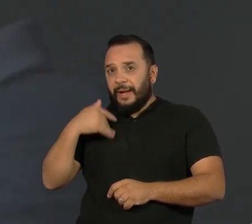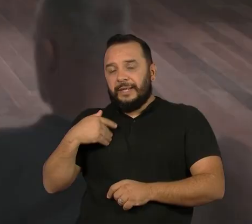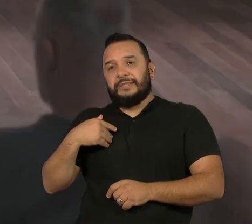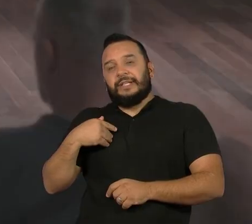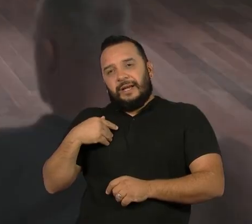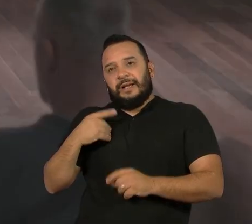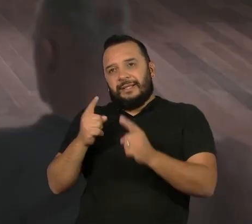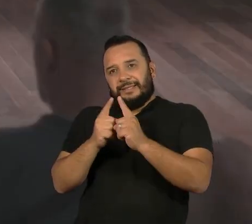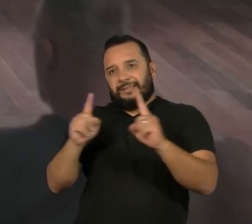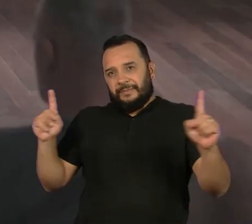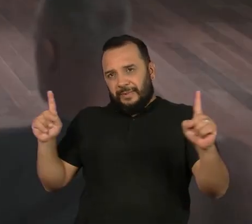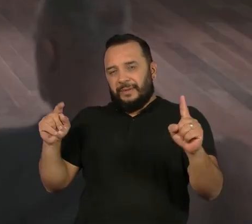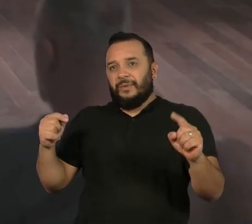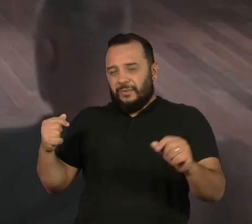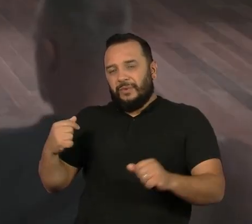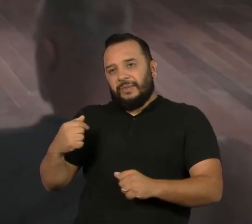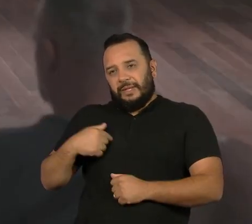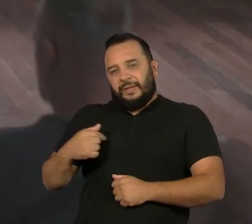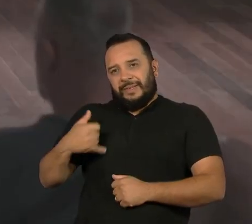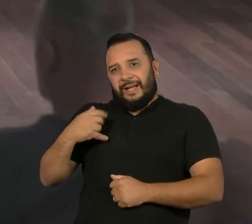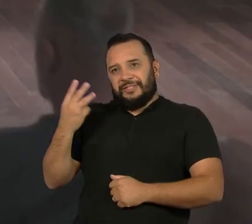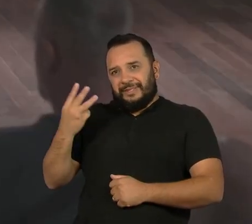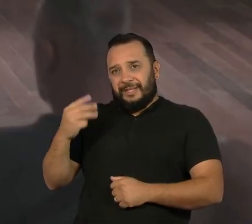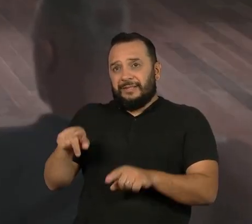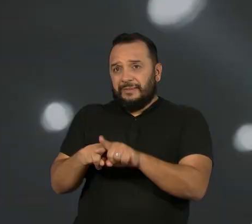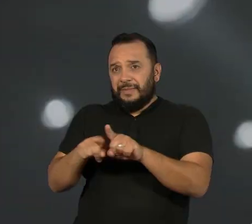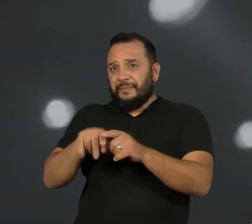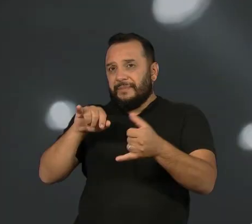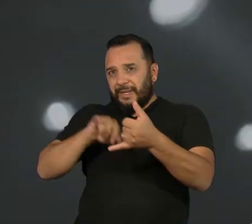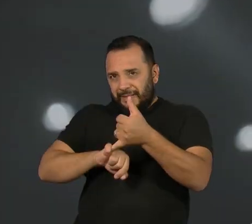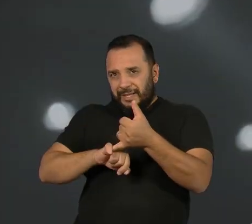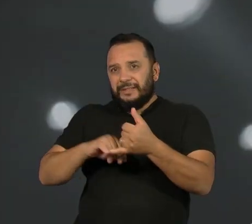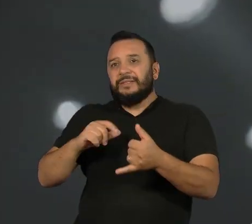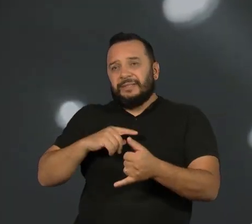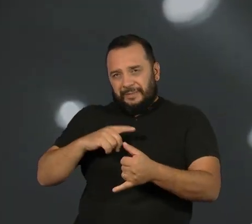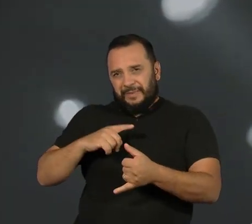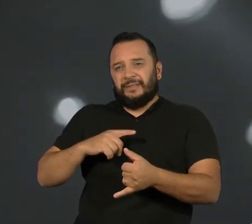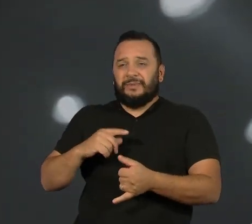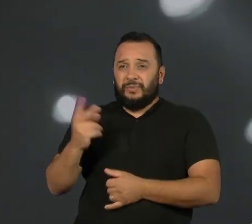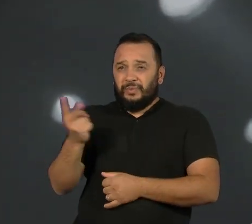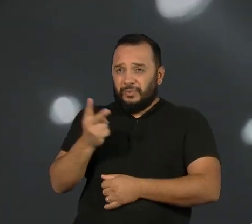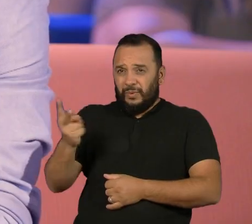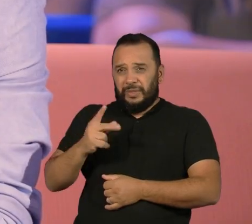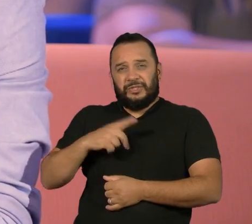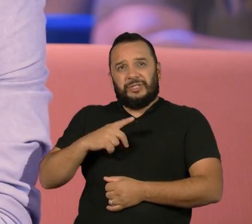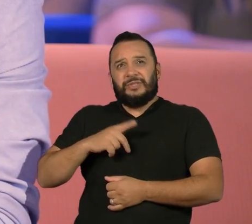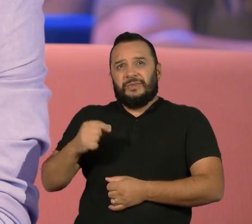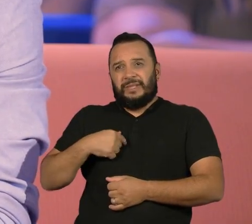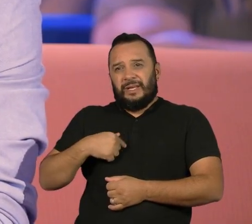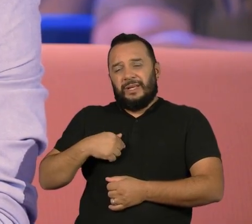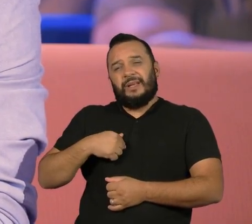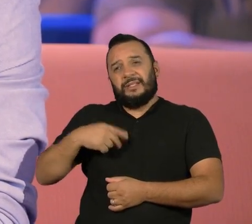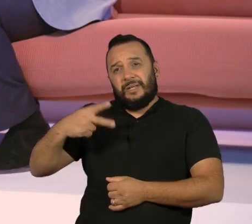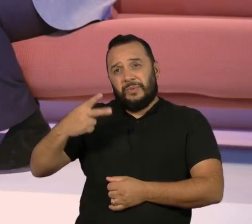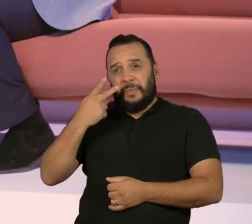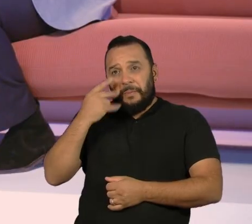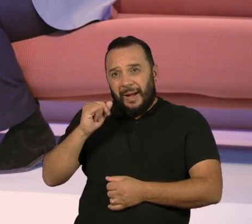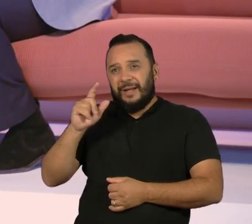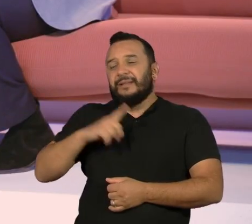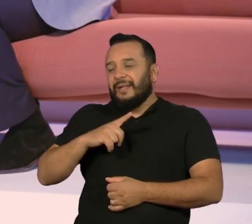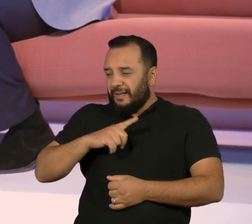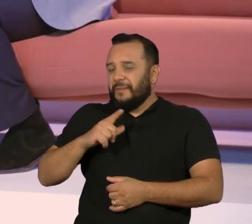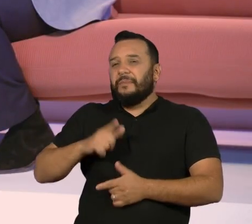anos, e depois o meu padrasto, que tinha um problema, os dois tinham problemas com álcool. Então, eu falo muito na peça sobre isso.